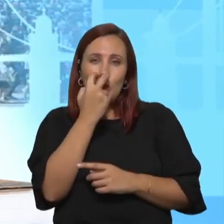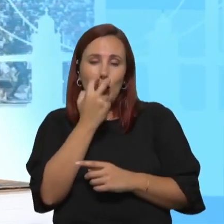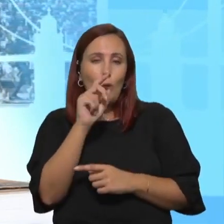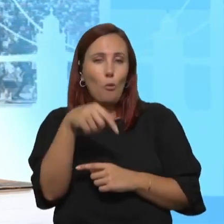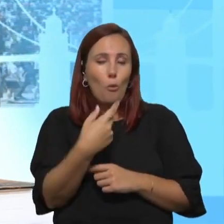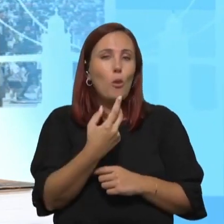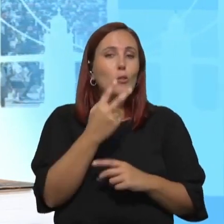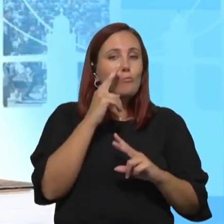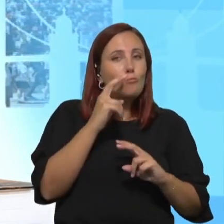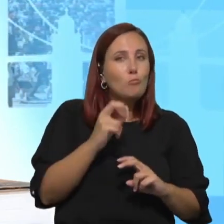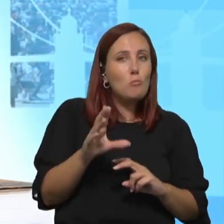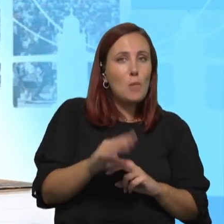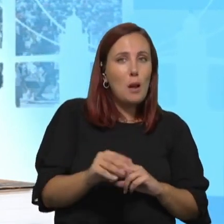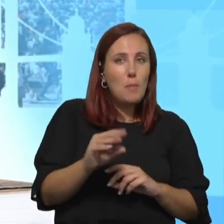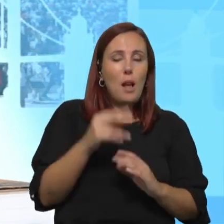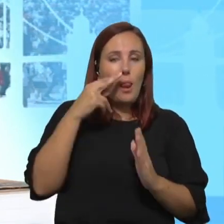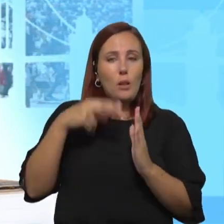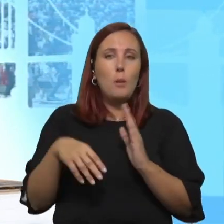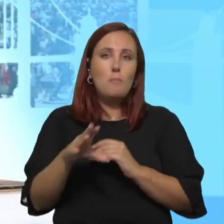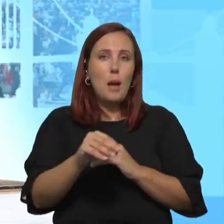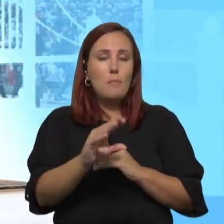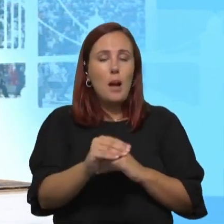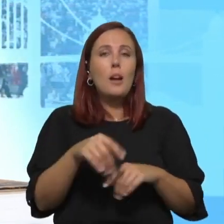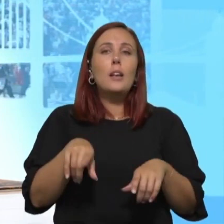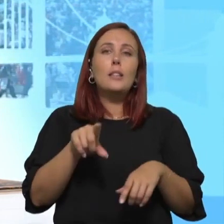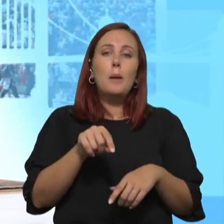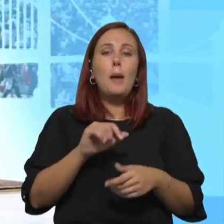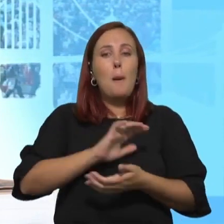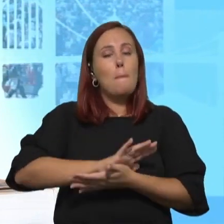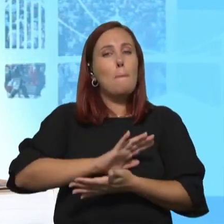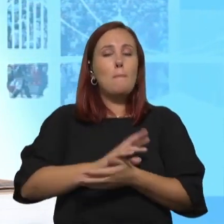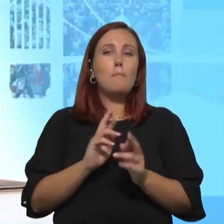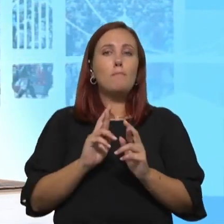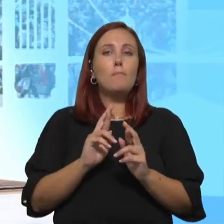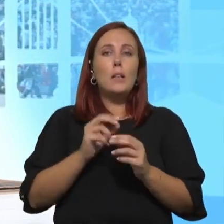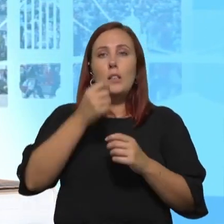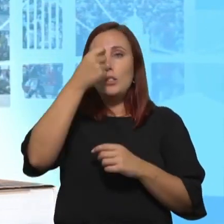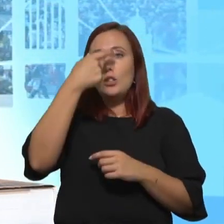para mais investigação, para mais leitura e que seja a publicação da história da